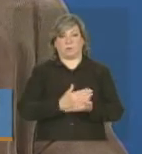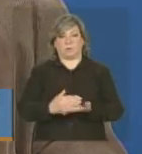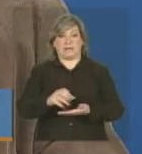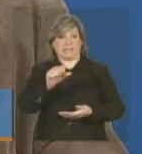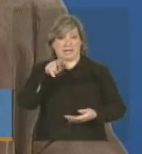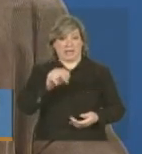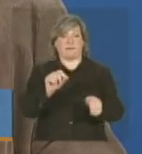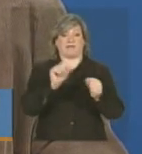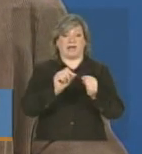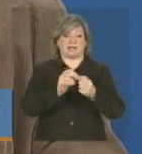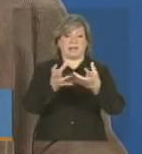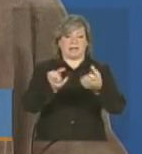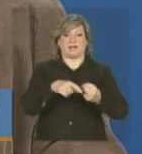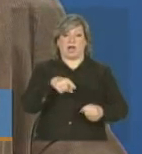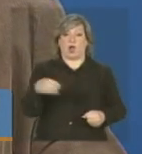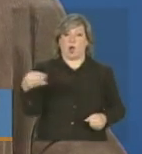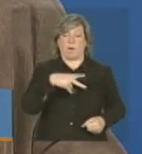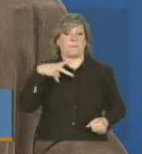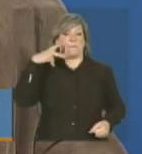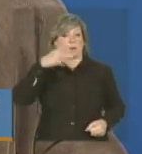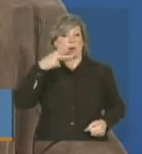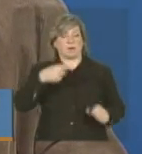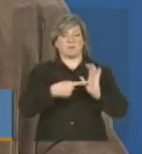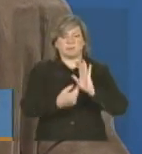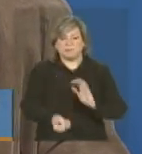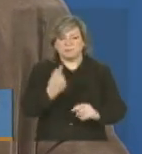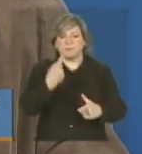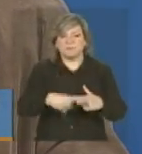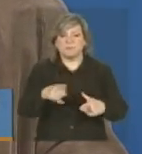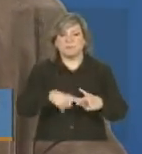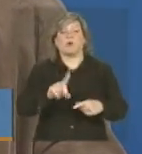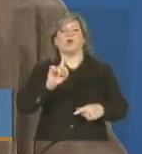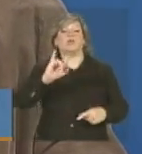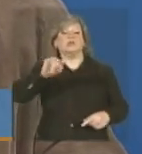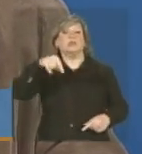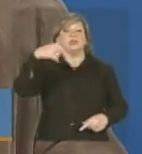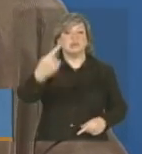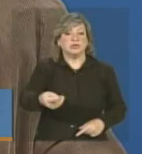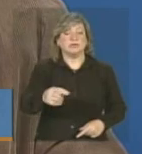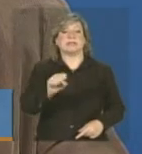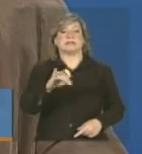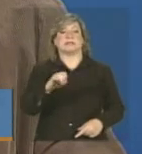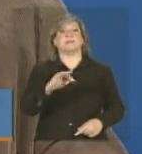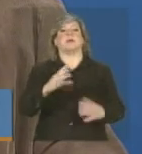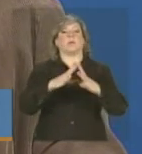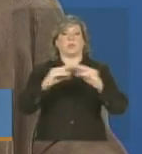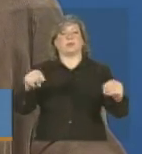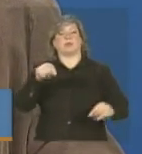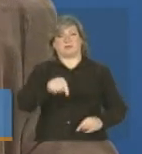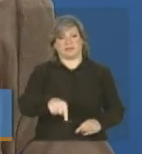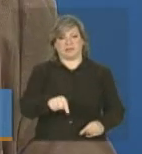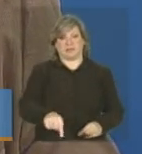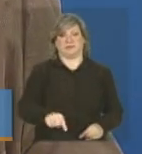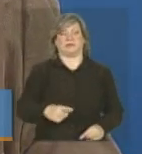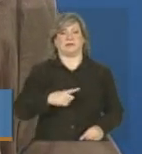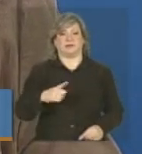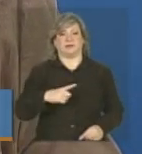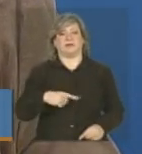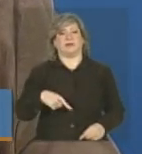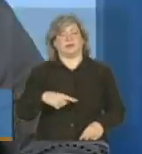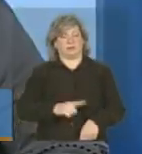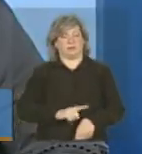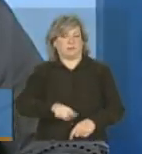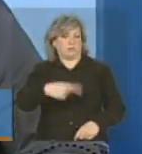Quem for fazendo adesão à nova política e apresentar esse problema, no dia subsequente essa rotina vai ser rodada no sistema e no dia posterior a situação dele já